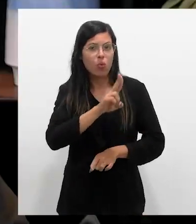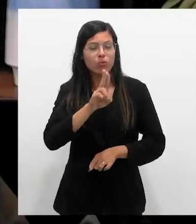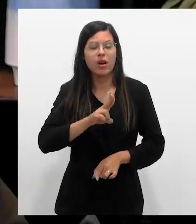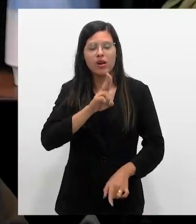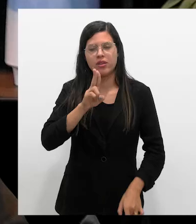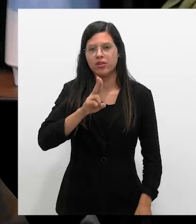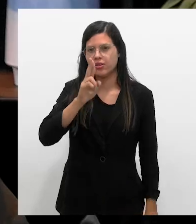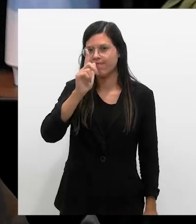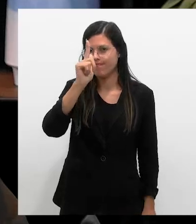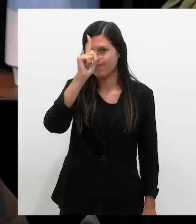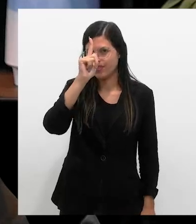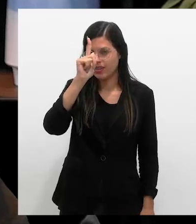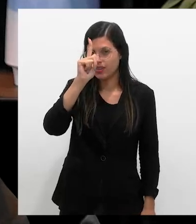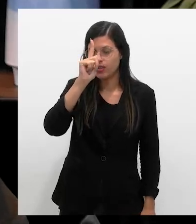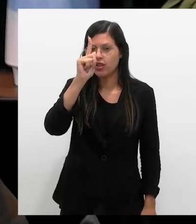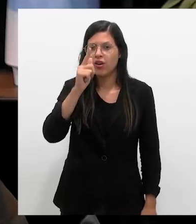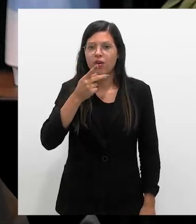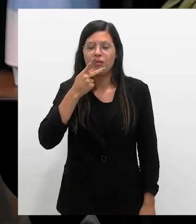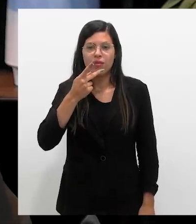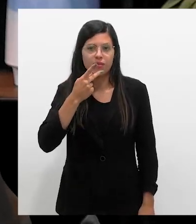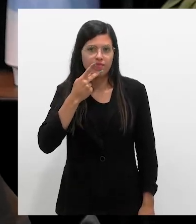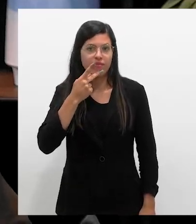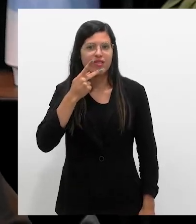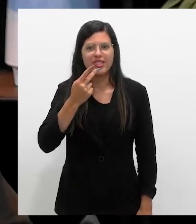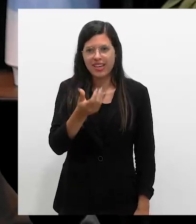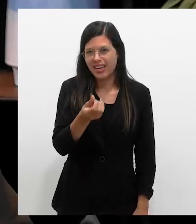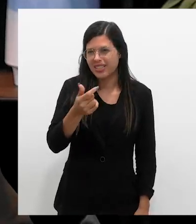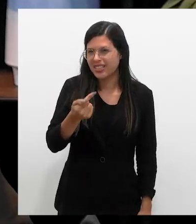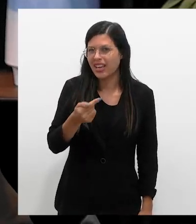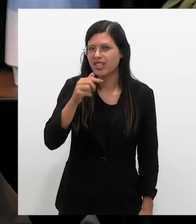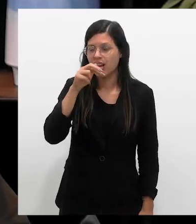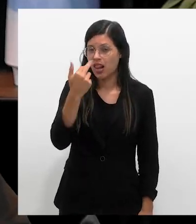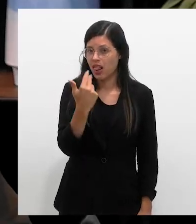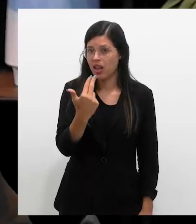né? Latim é uma língua que as pessoas têm dificuldade,